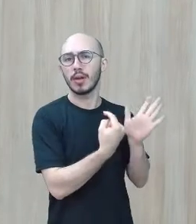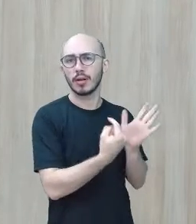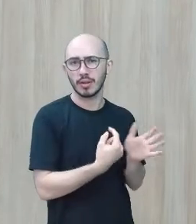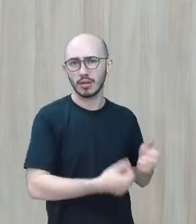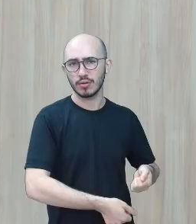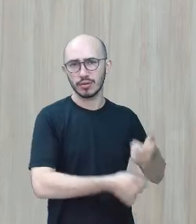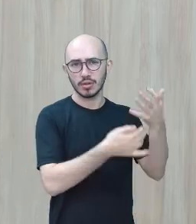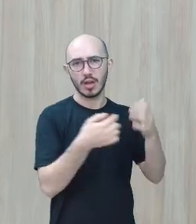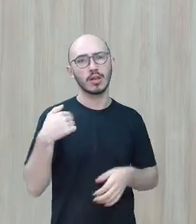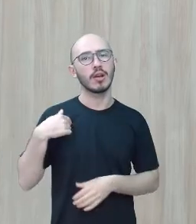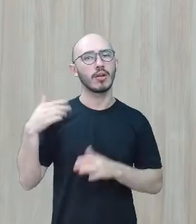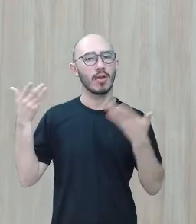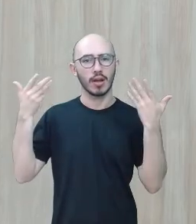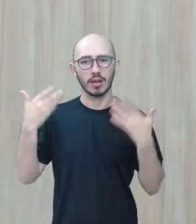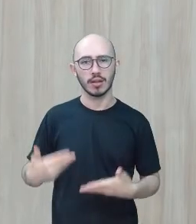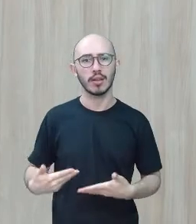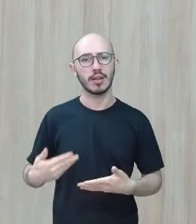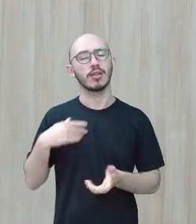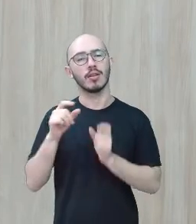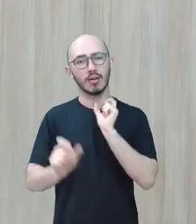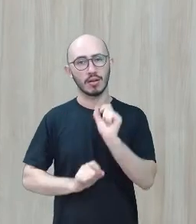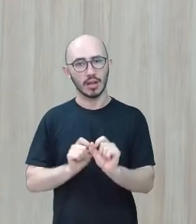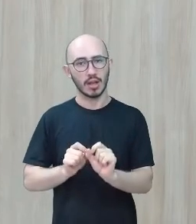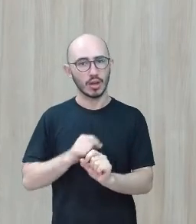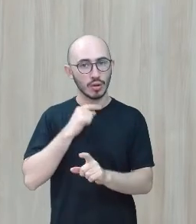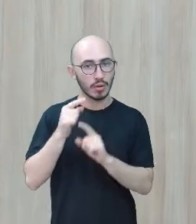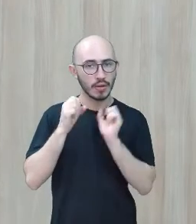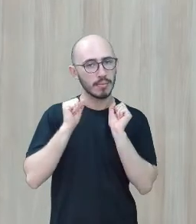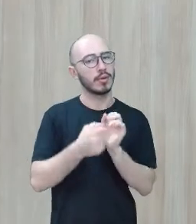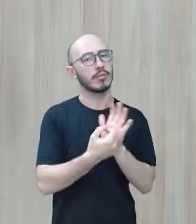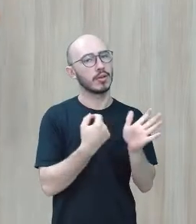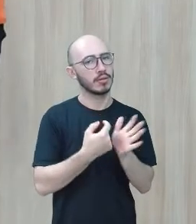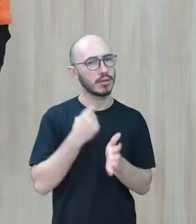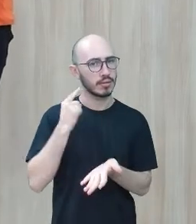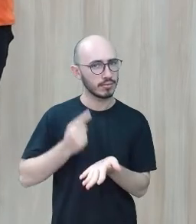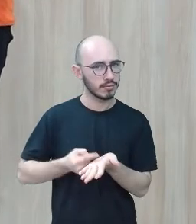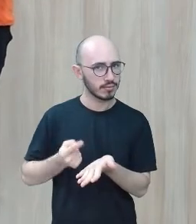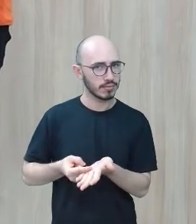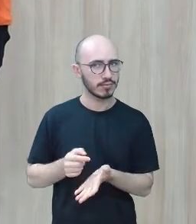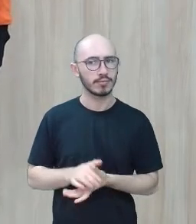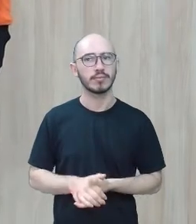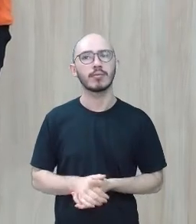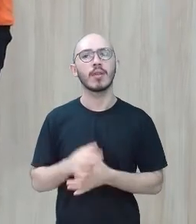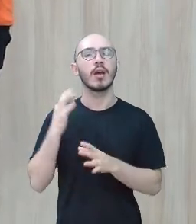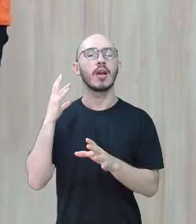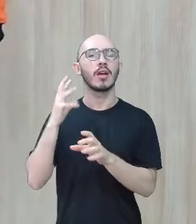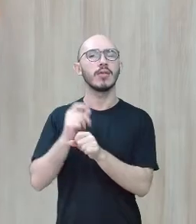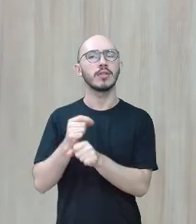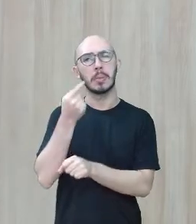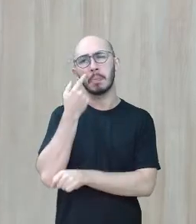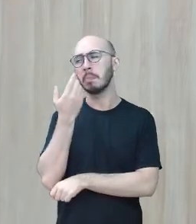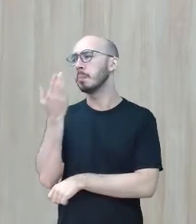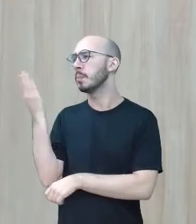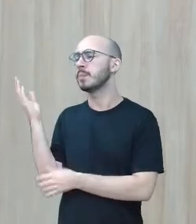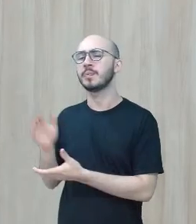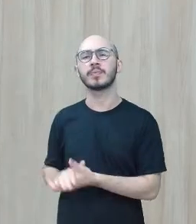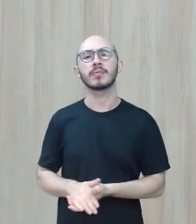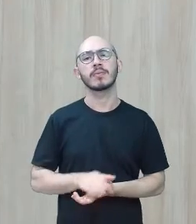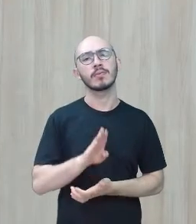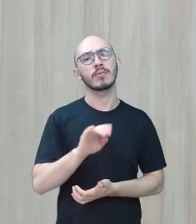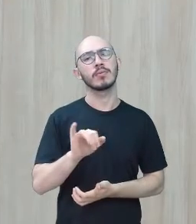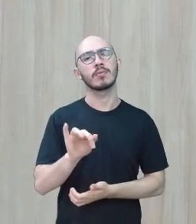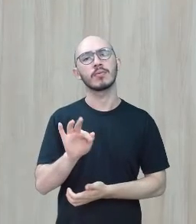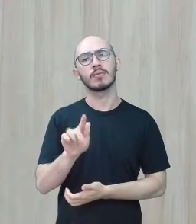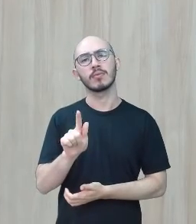aqui. Não tem desculpa de ninguém sair daqui com dúvida, combinado? Então, vamos revisar primeiro o que é uma biografia,